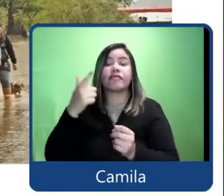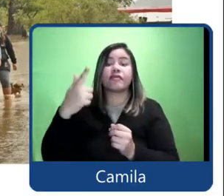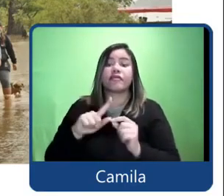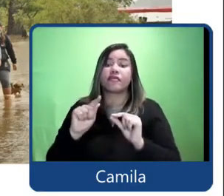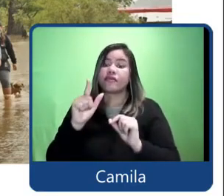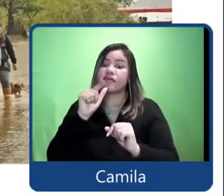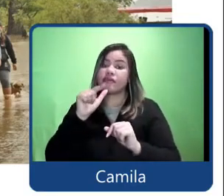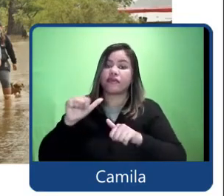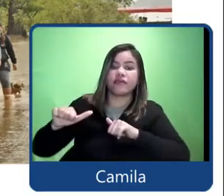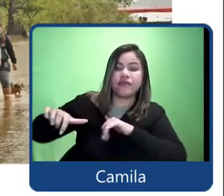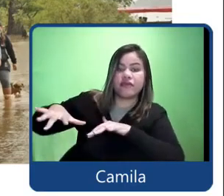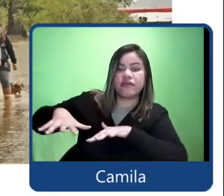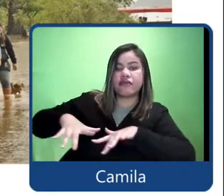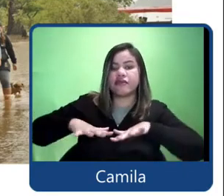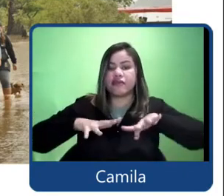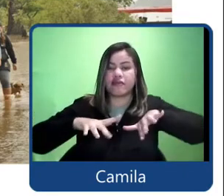inundações,